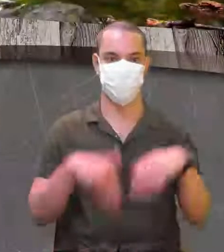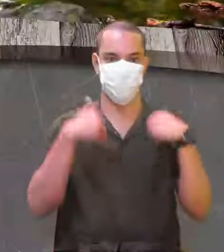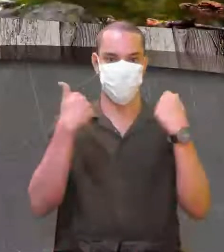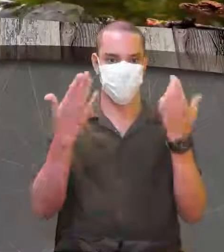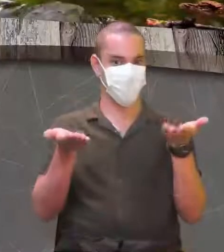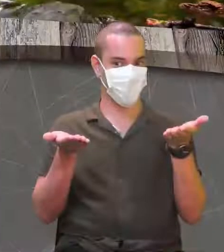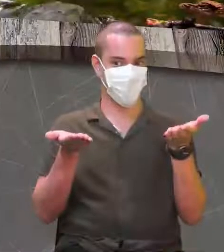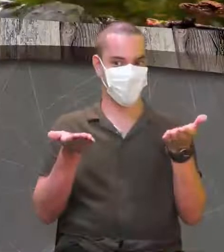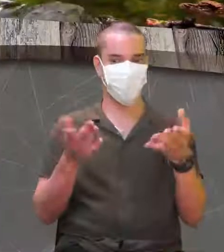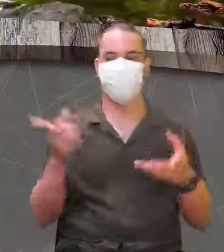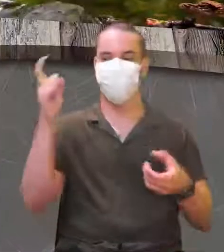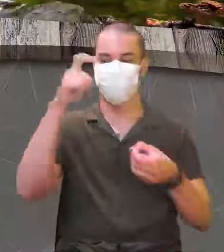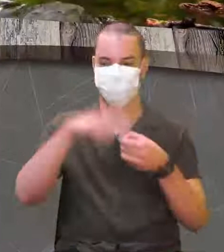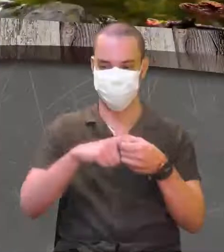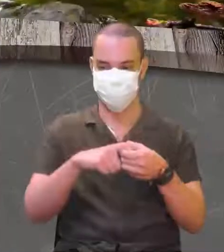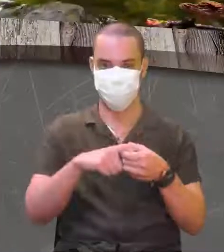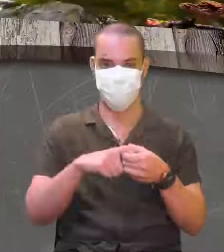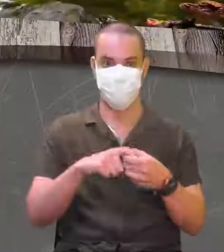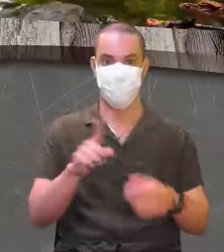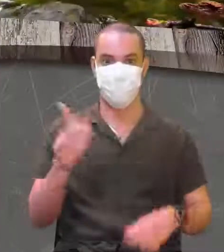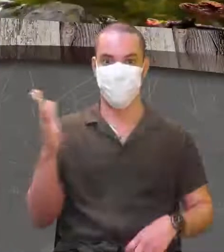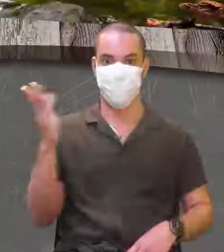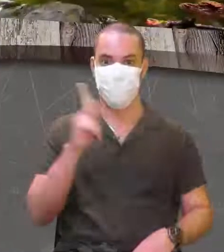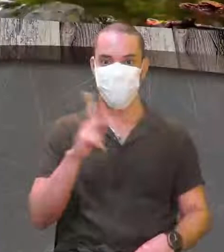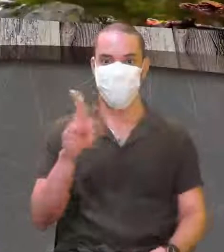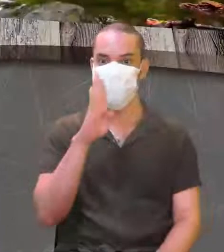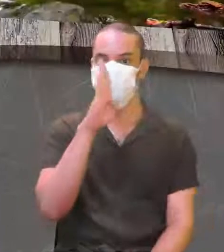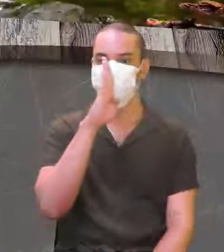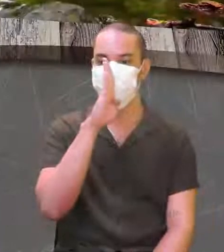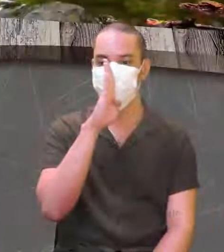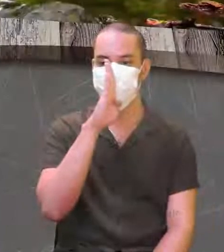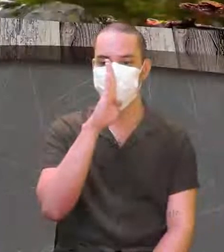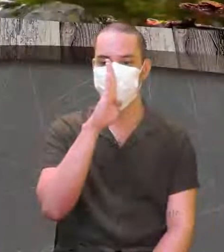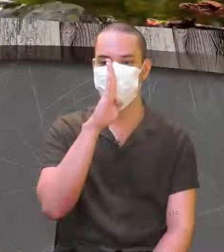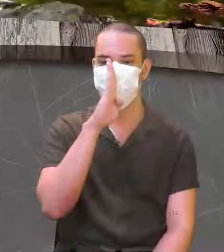Então, voltamos caladinho agora, né, professora?